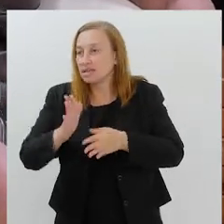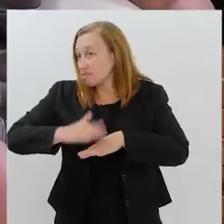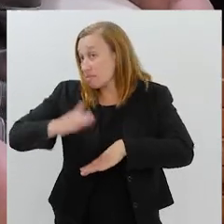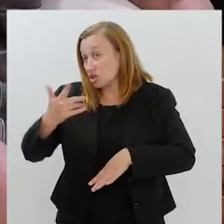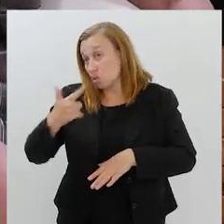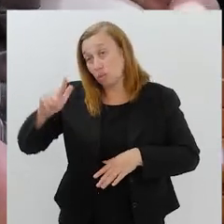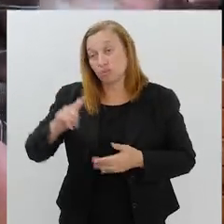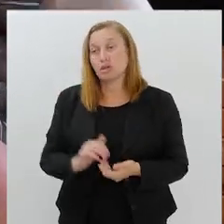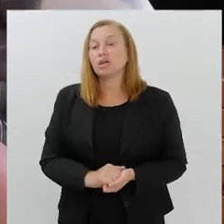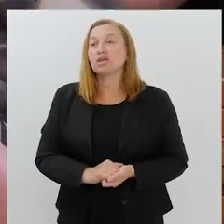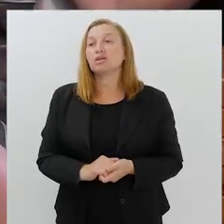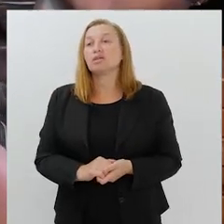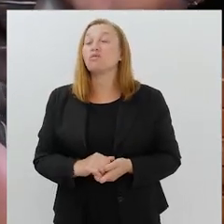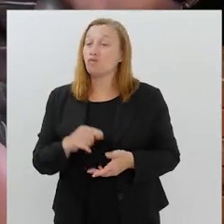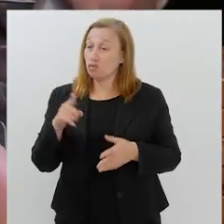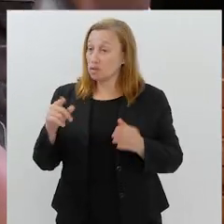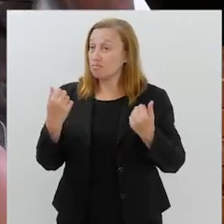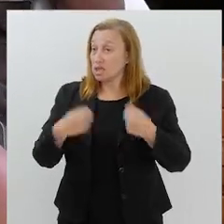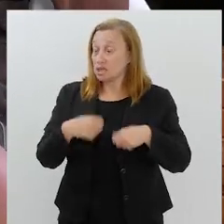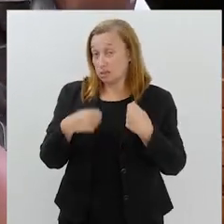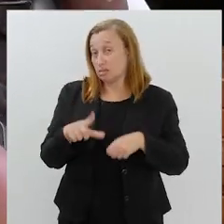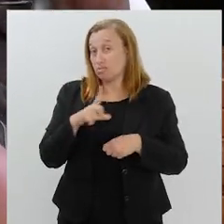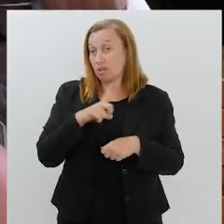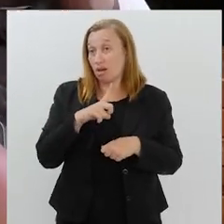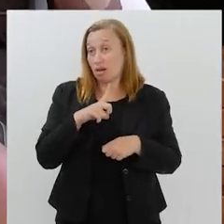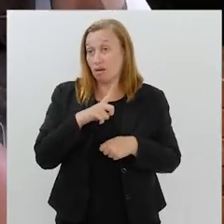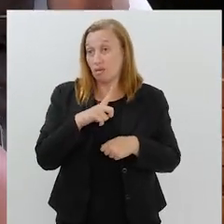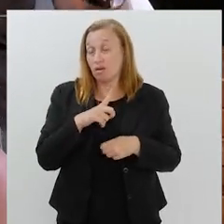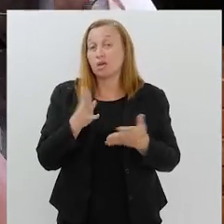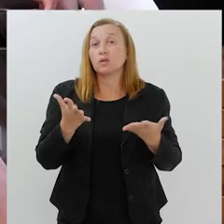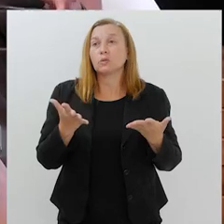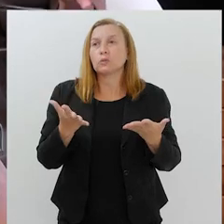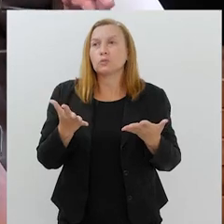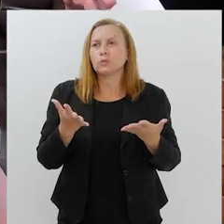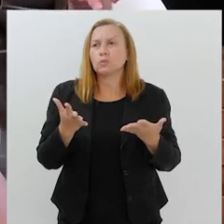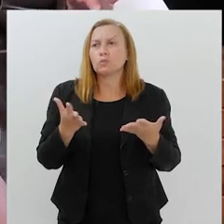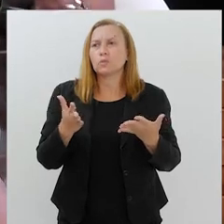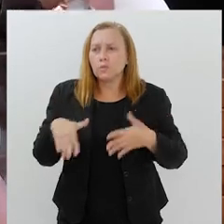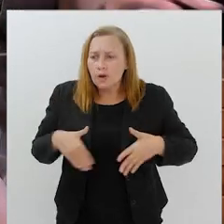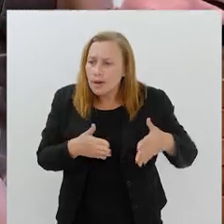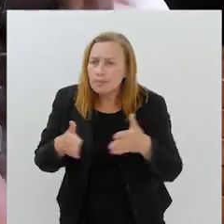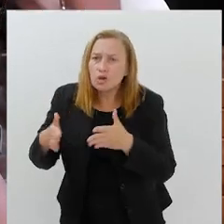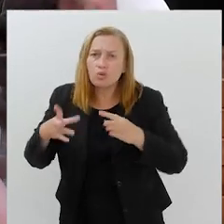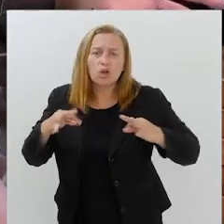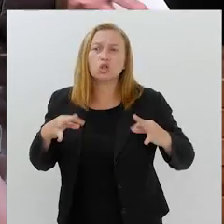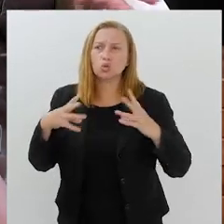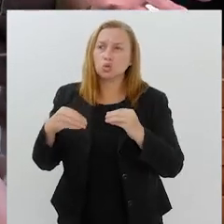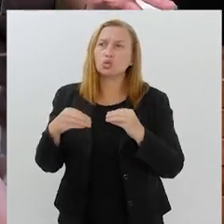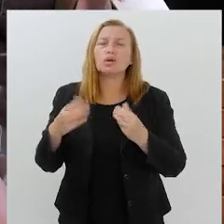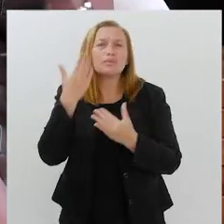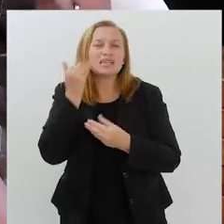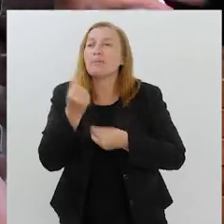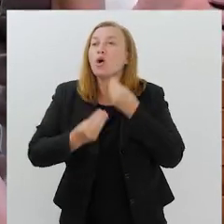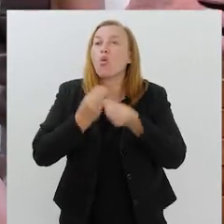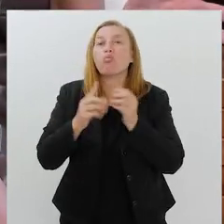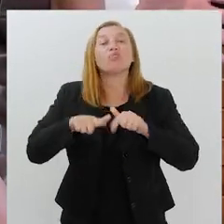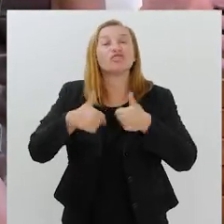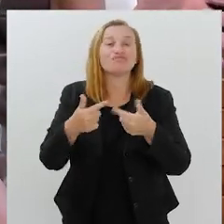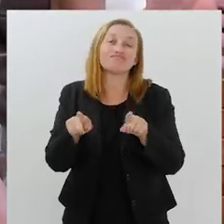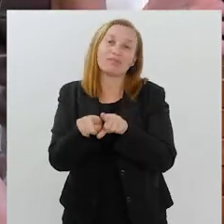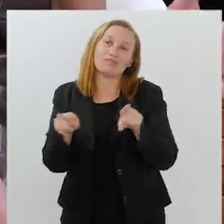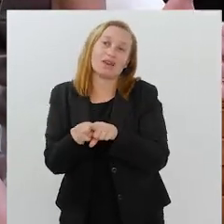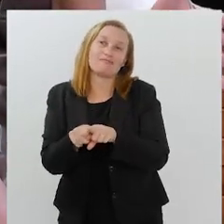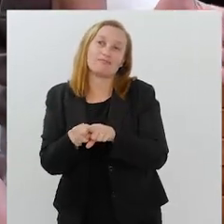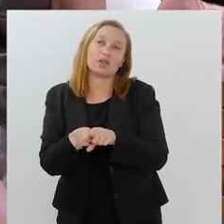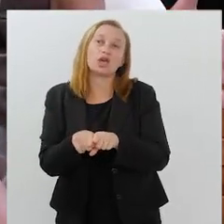etc entendeu e enfim você tem que ter um né um Norte nessa história toda para poder saber como